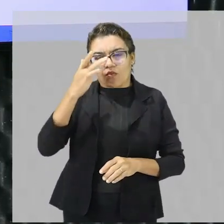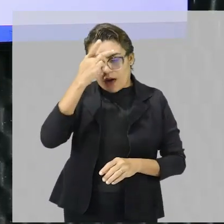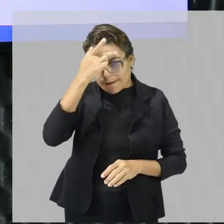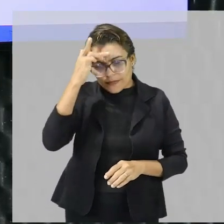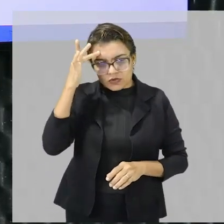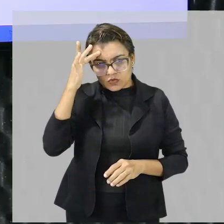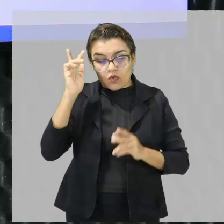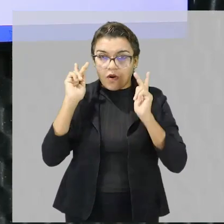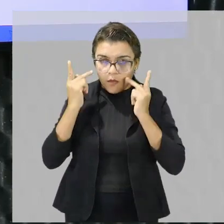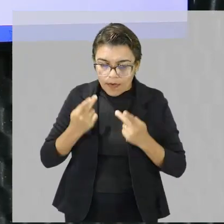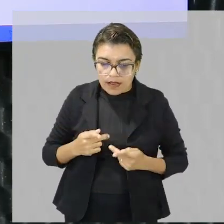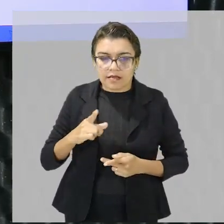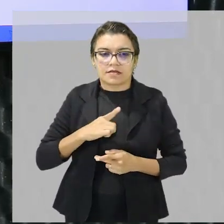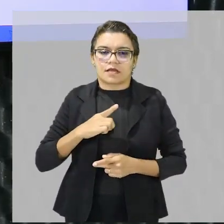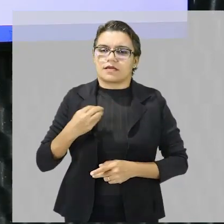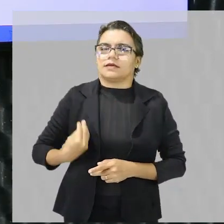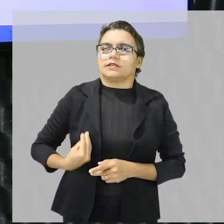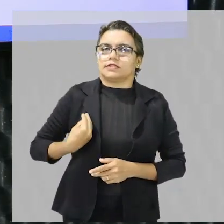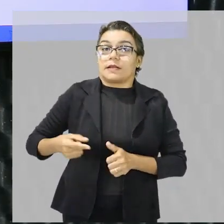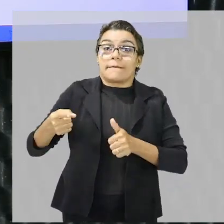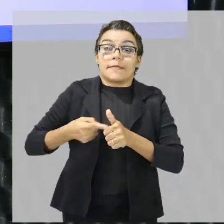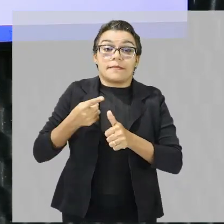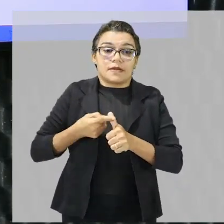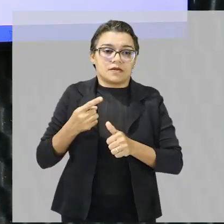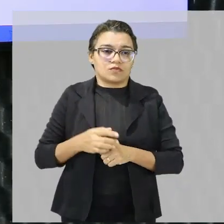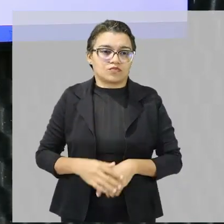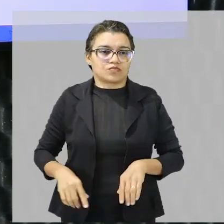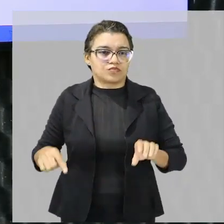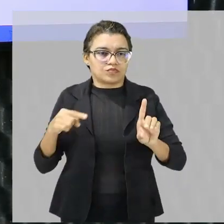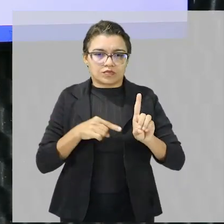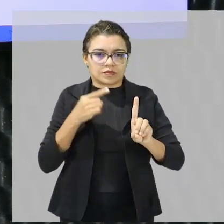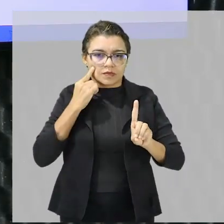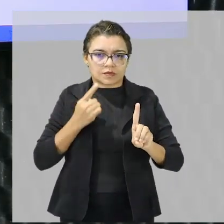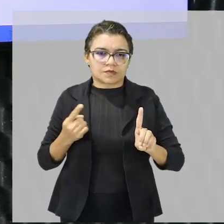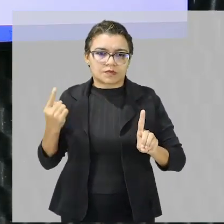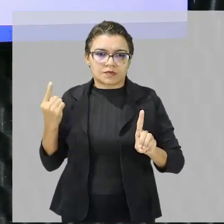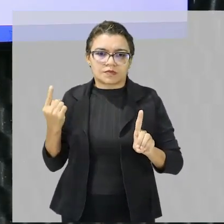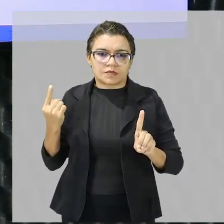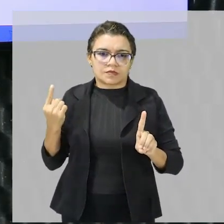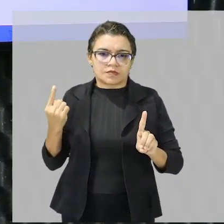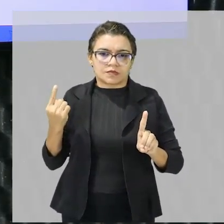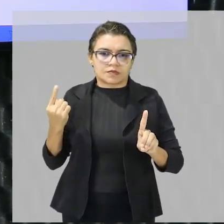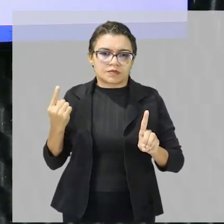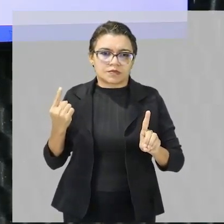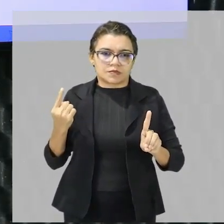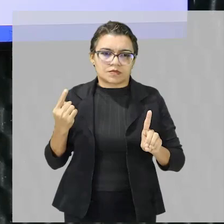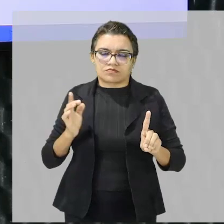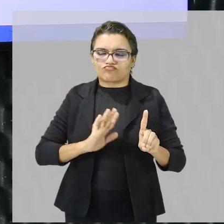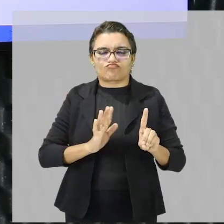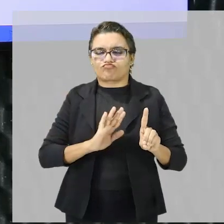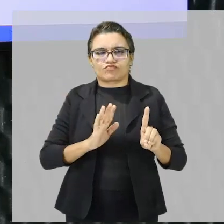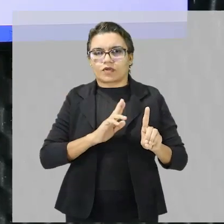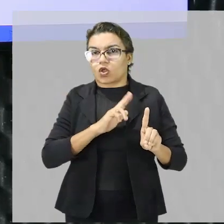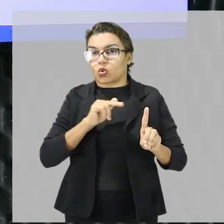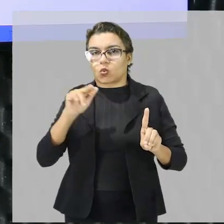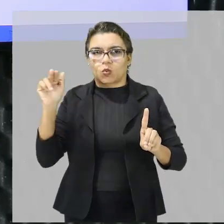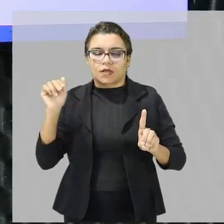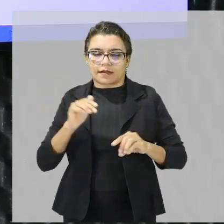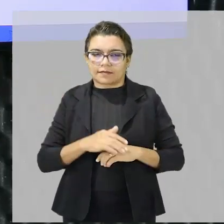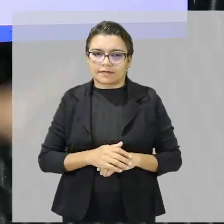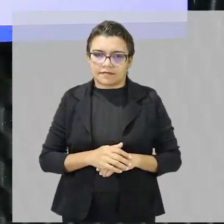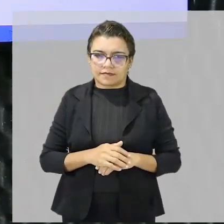plano, certo? A vida de um homem está ligada à sua essência. Jamais. A essência